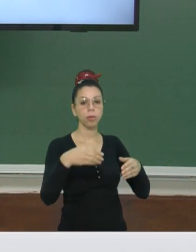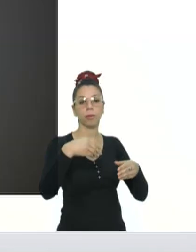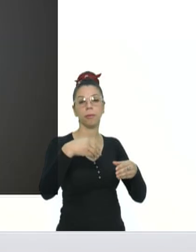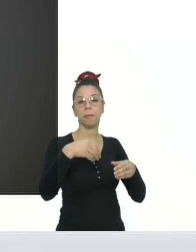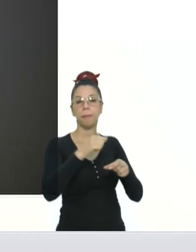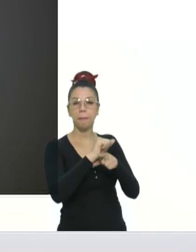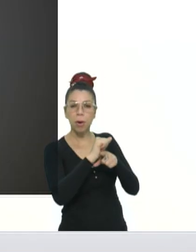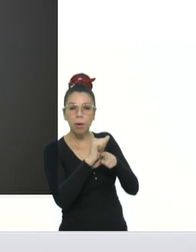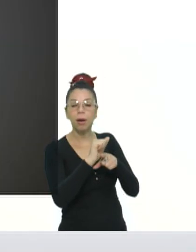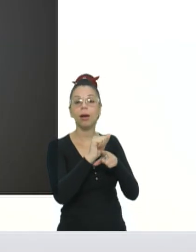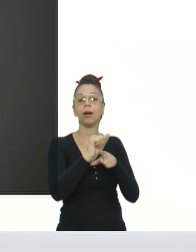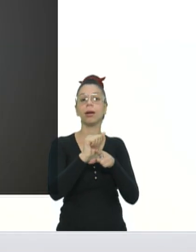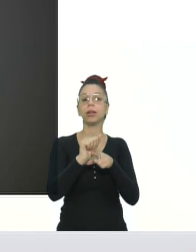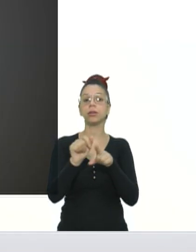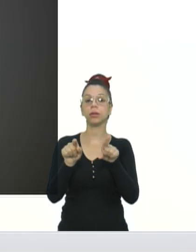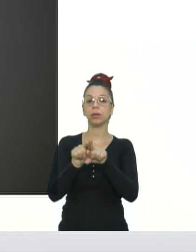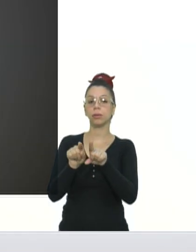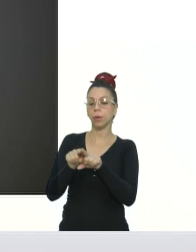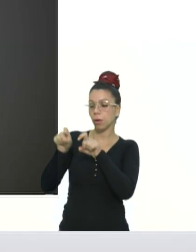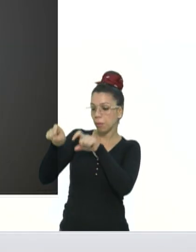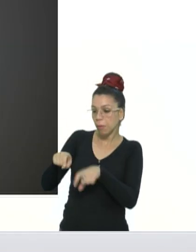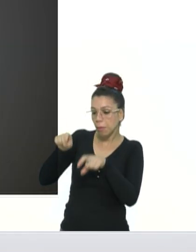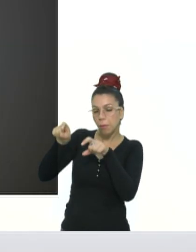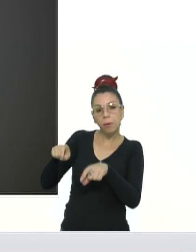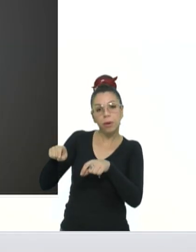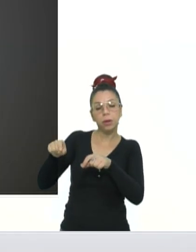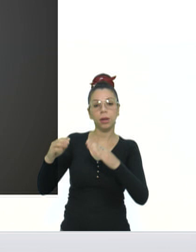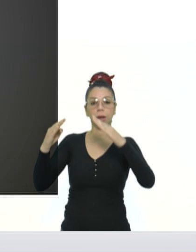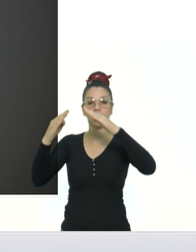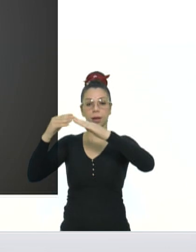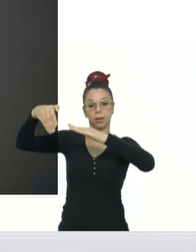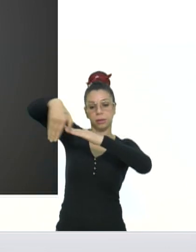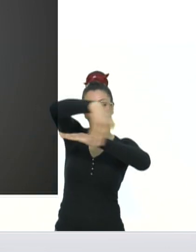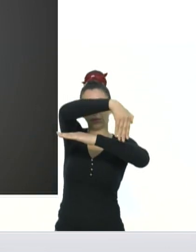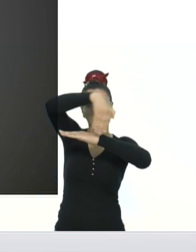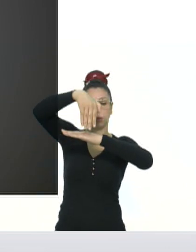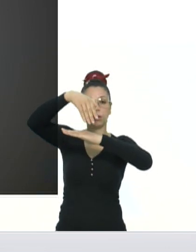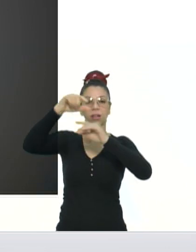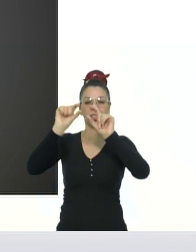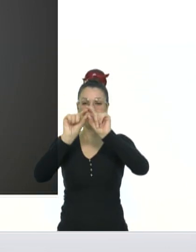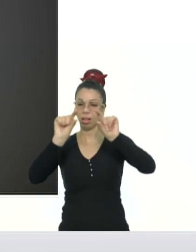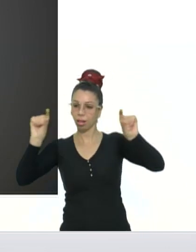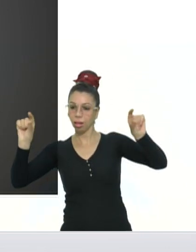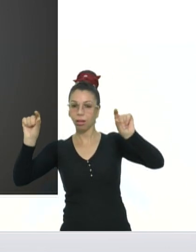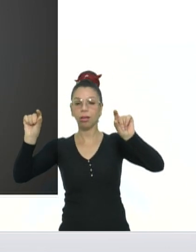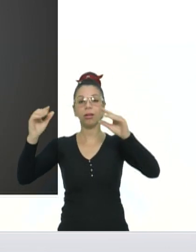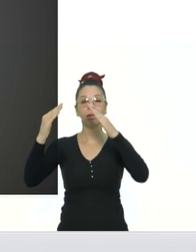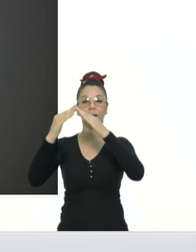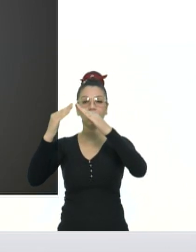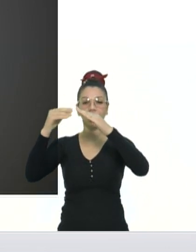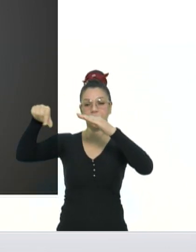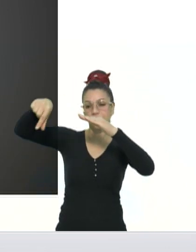calha. Ó, 4,91%, tá aqui no amarelinho. D1,